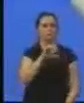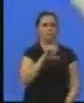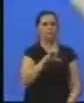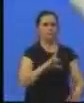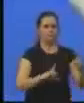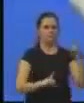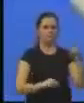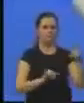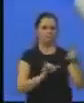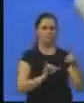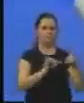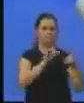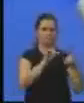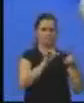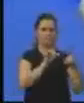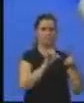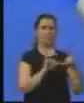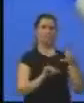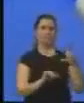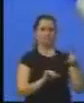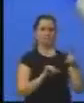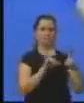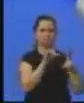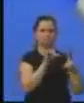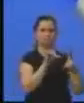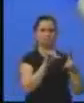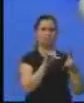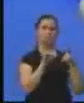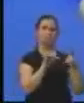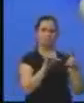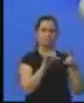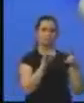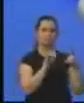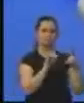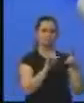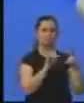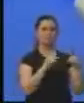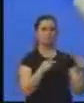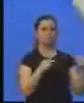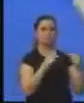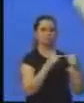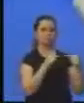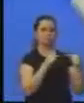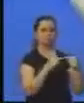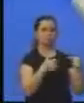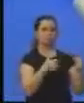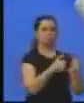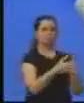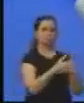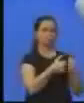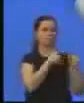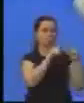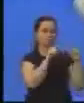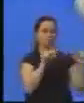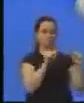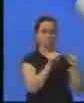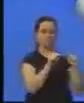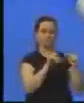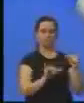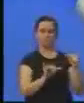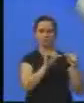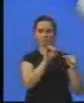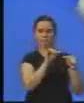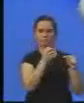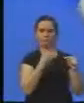dy. Certo? Então, é o dy. O dy, o que é? É uma aproximação para o ΔY, para o valor da